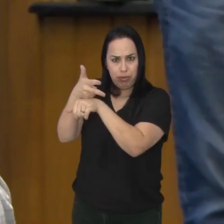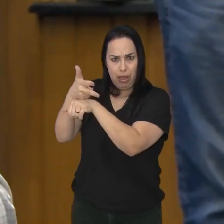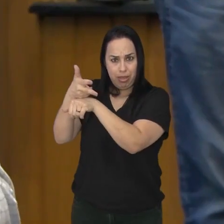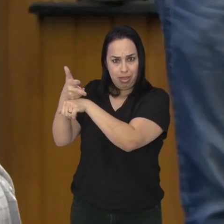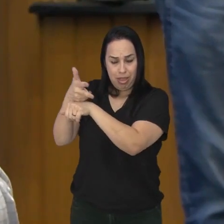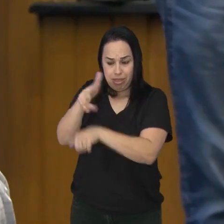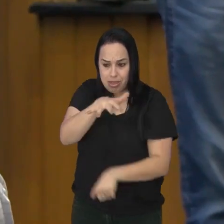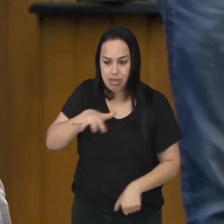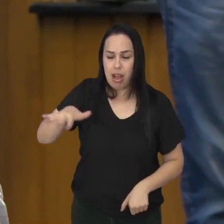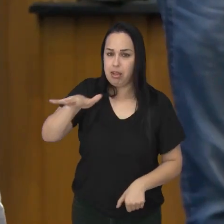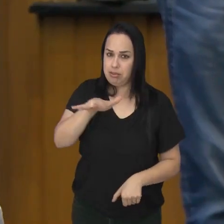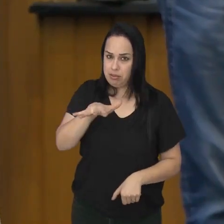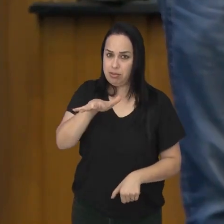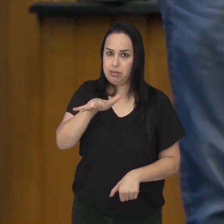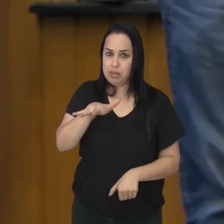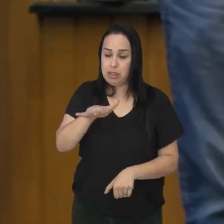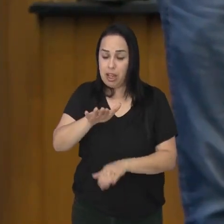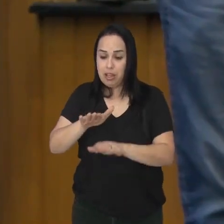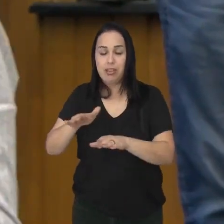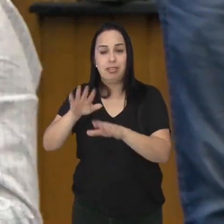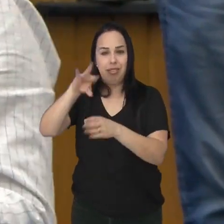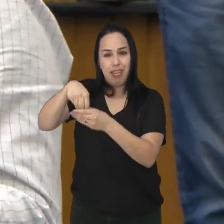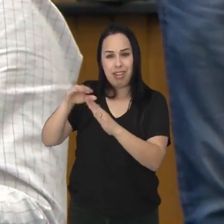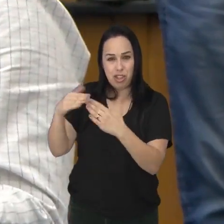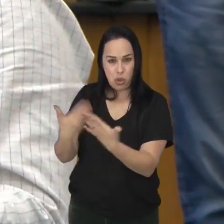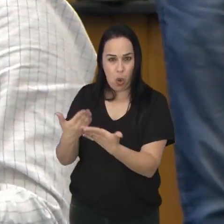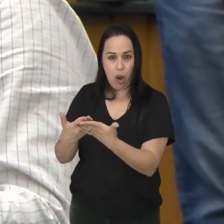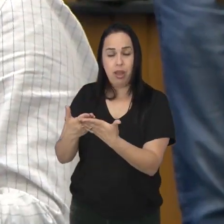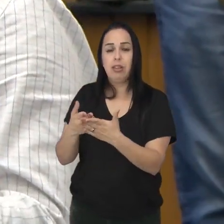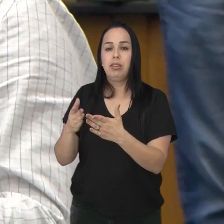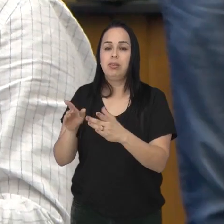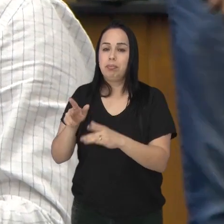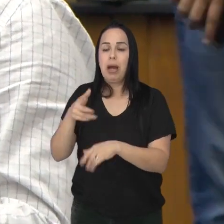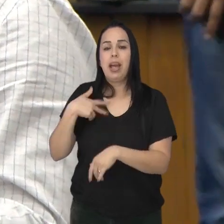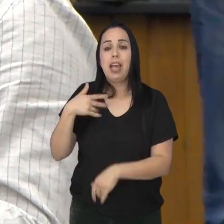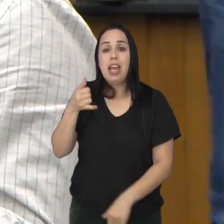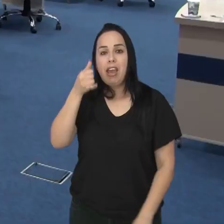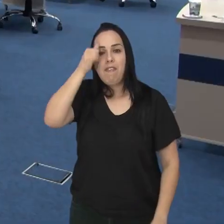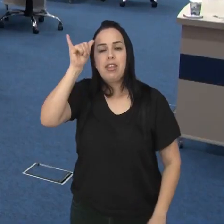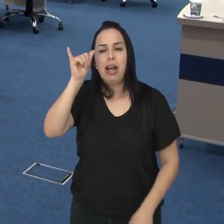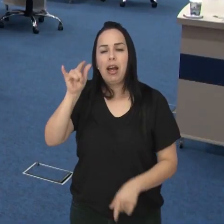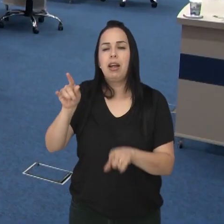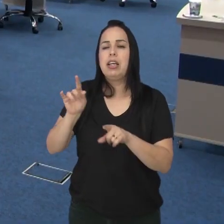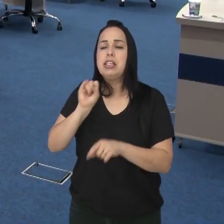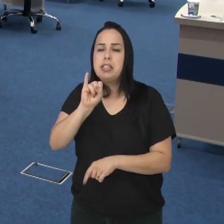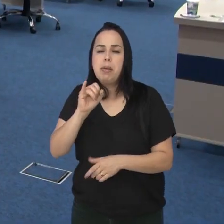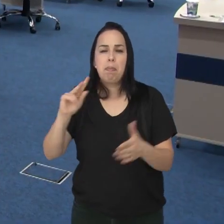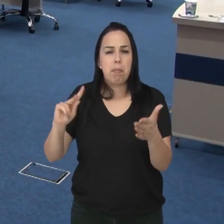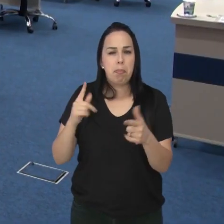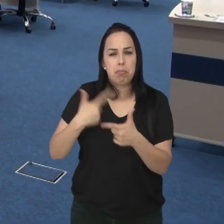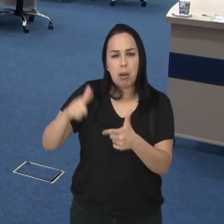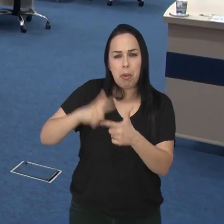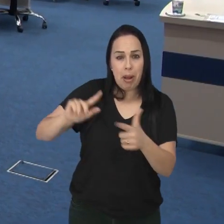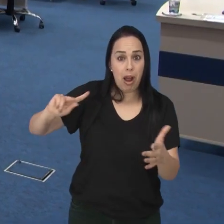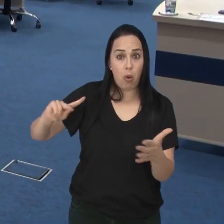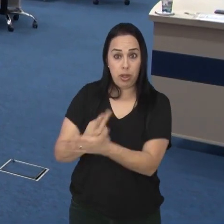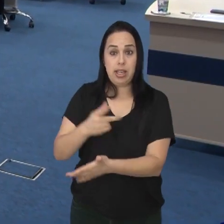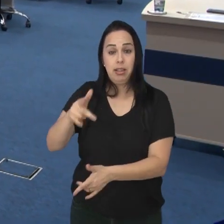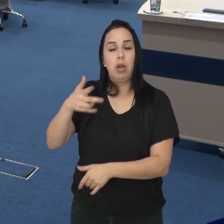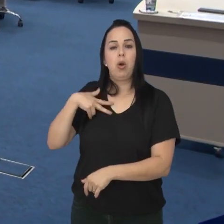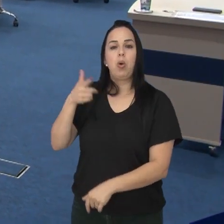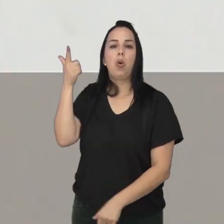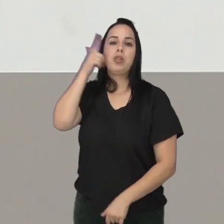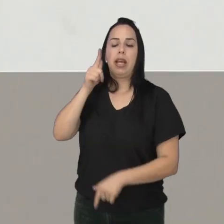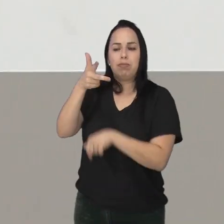nos espaços coletivos de uso das crianças e profissionais da educação para eventual investigação de denúncias.